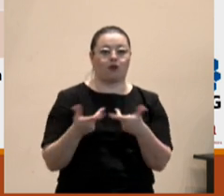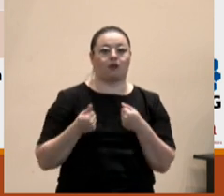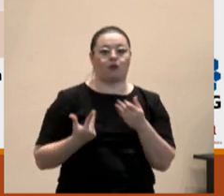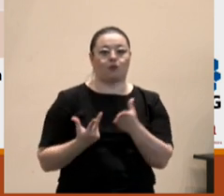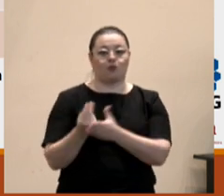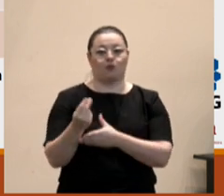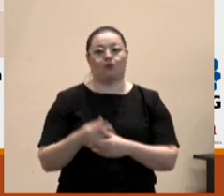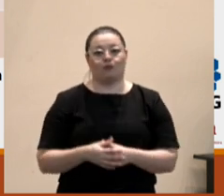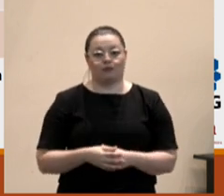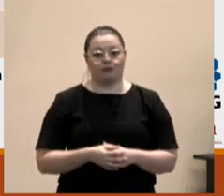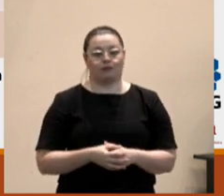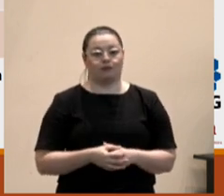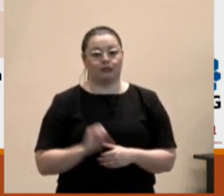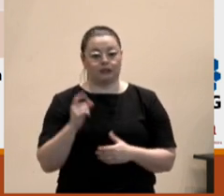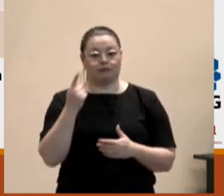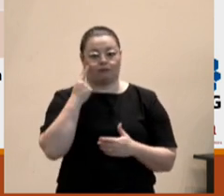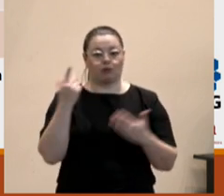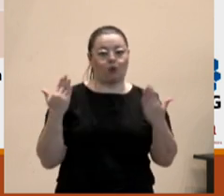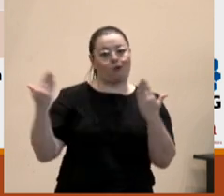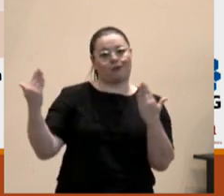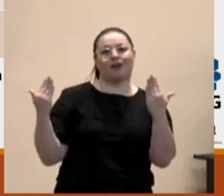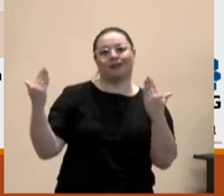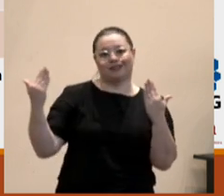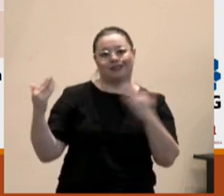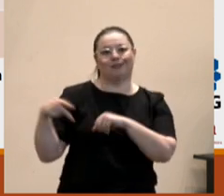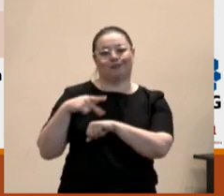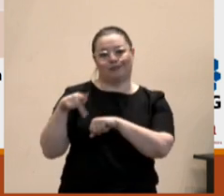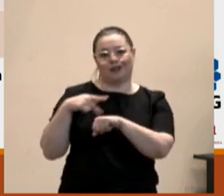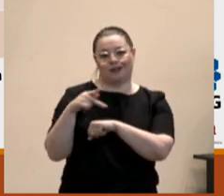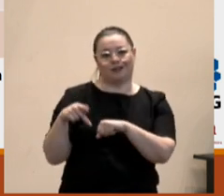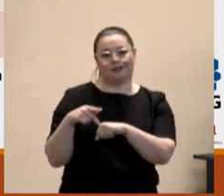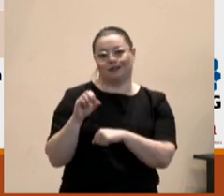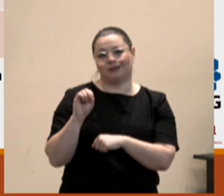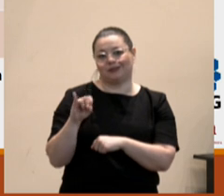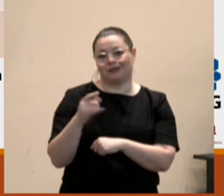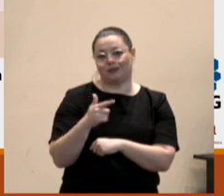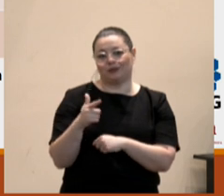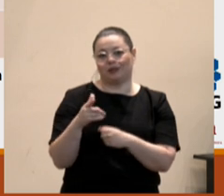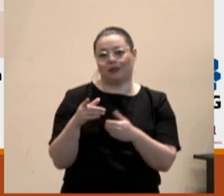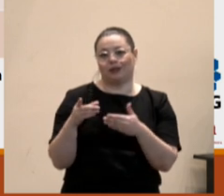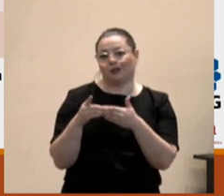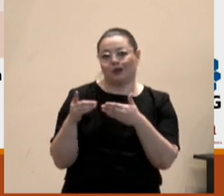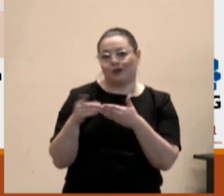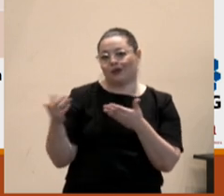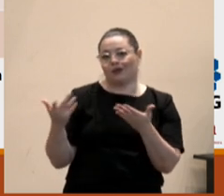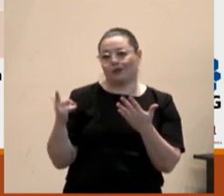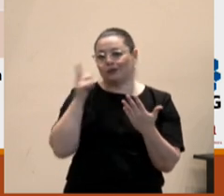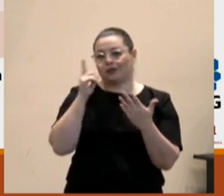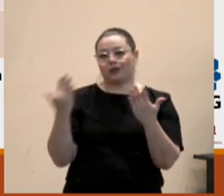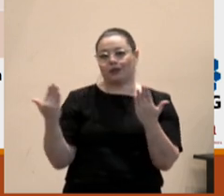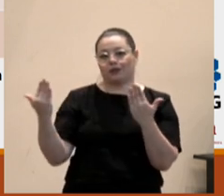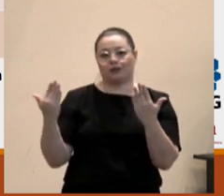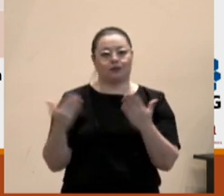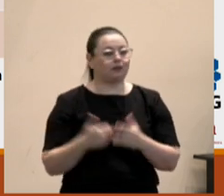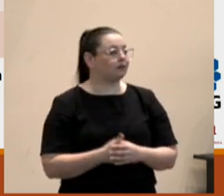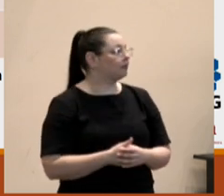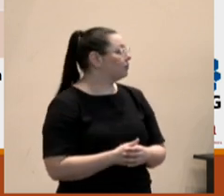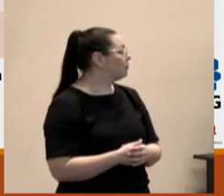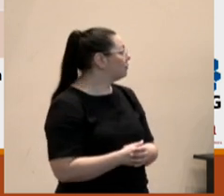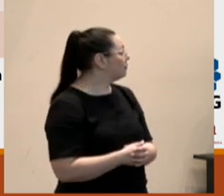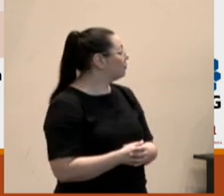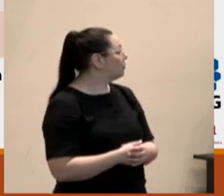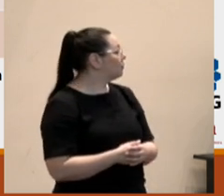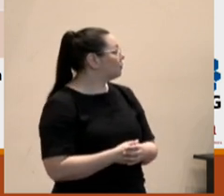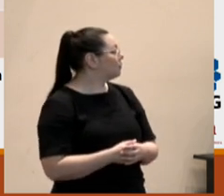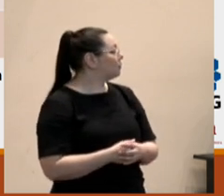Porque senão a gente não consegue fazer comparação entre os países, porque 100 dólares aqui compra determinadas coisas, 100 dólares na Argentina compra